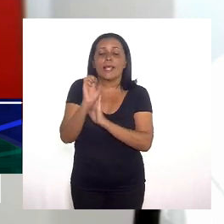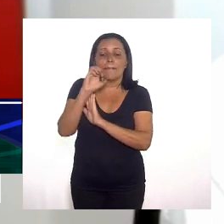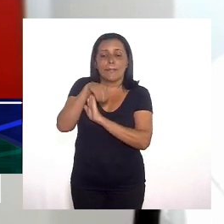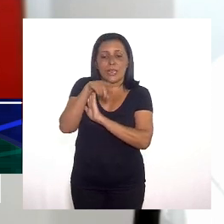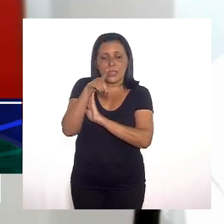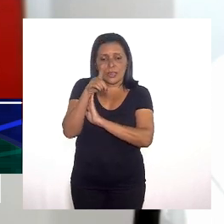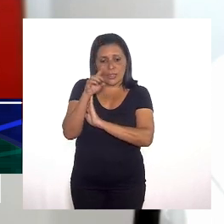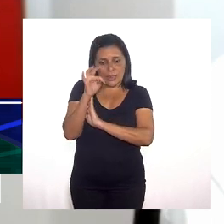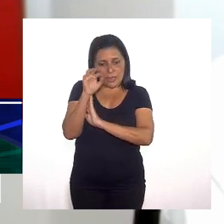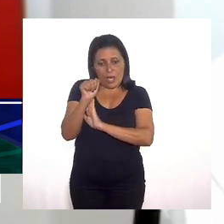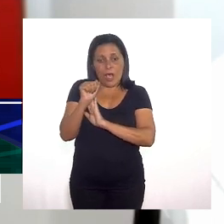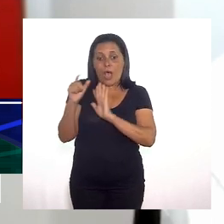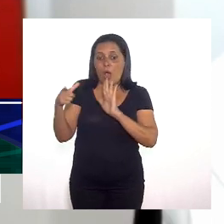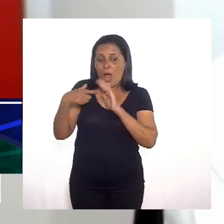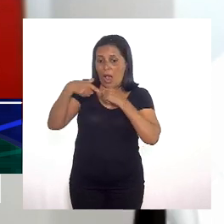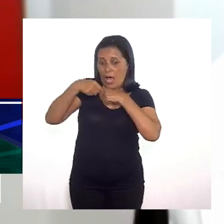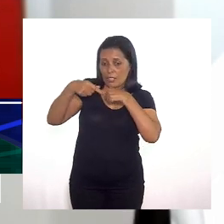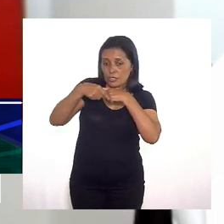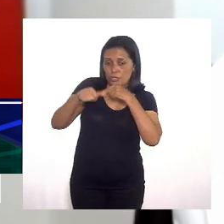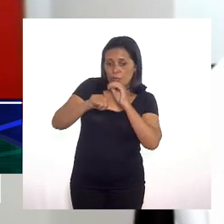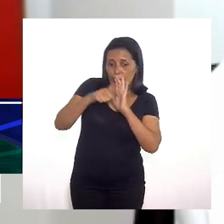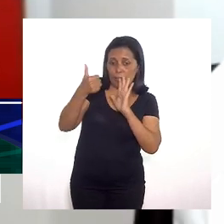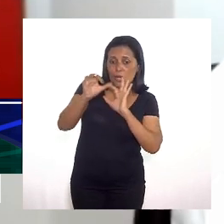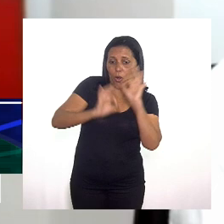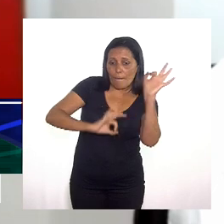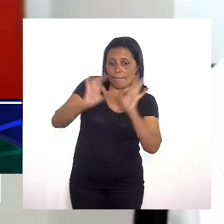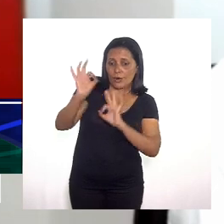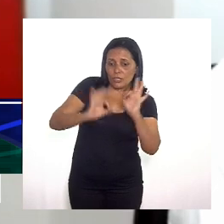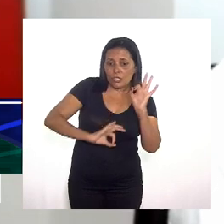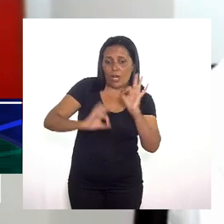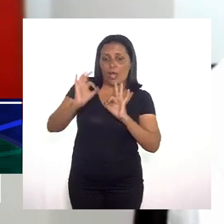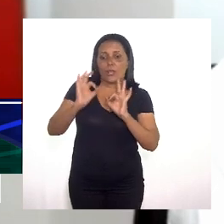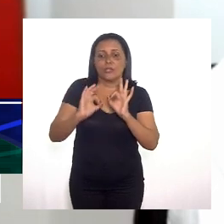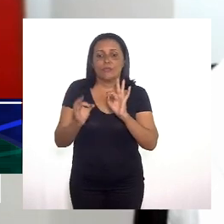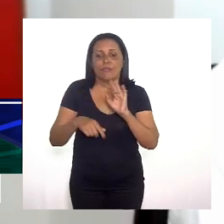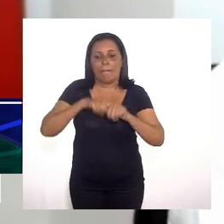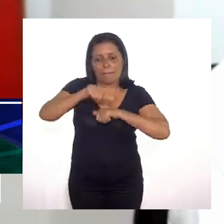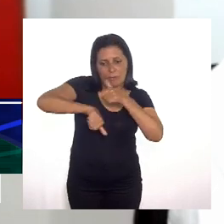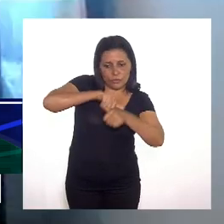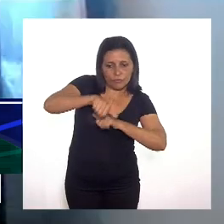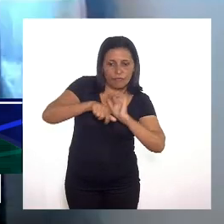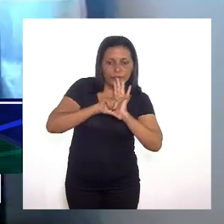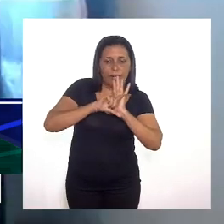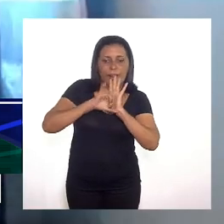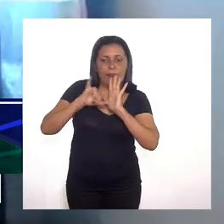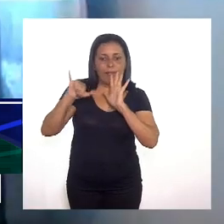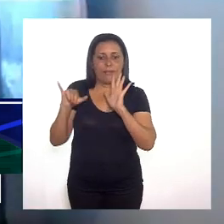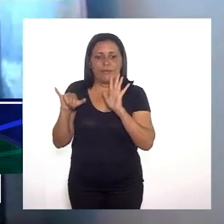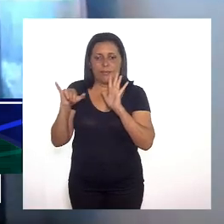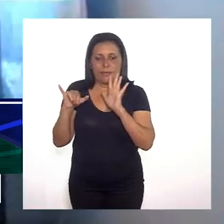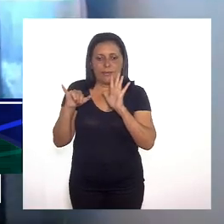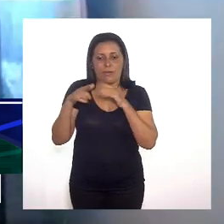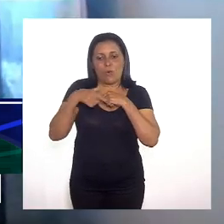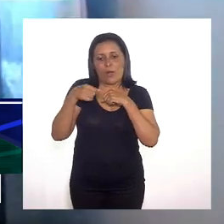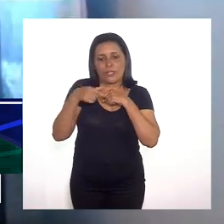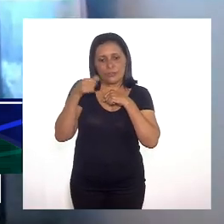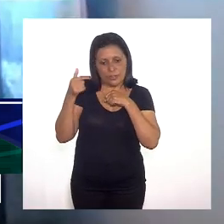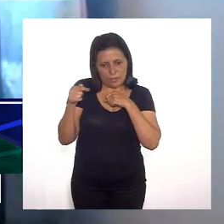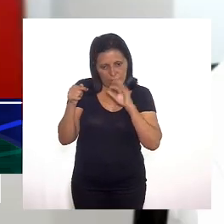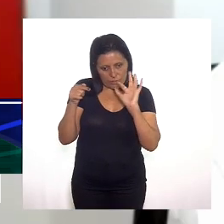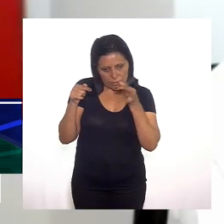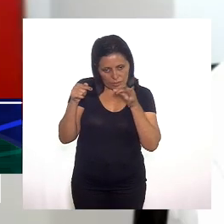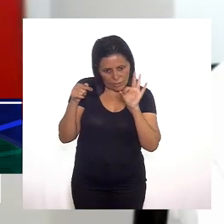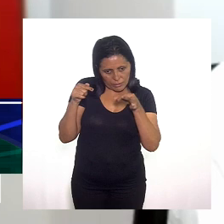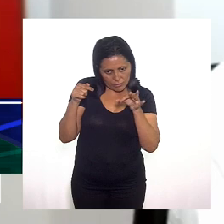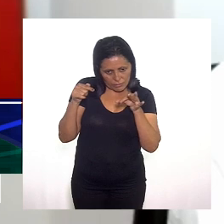do artigo 1º, que é o projeto que vai propor a modificação da lei da lei. Foi vetado o artigo 7º. É isso mesmo, deputado Carlos